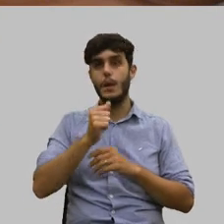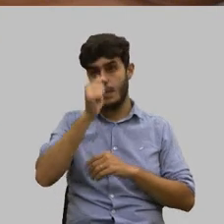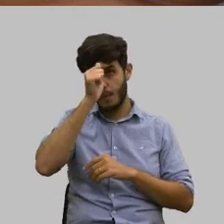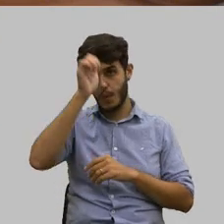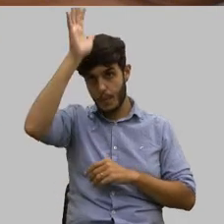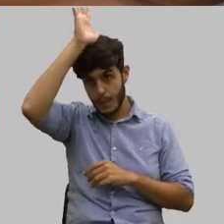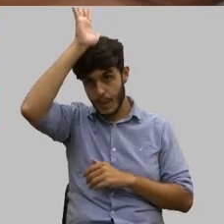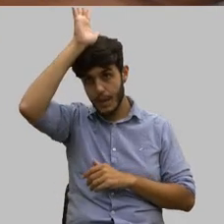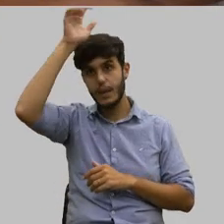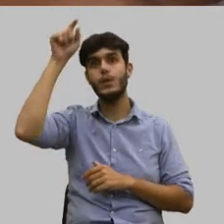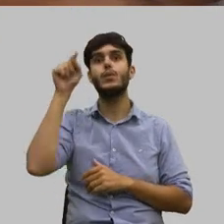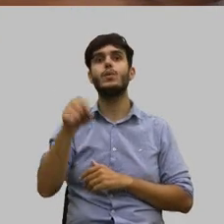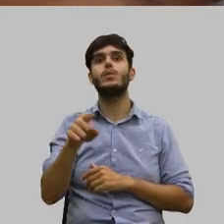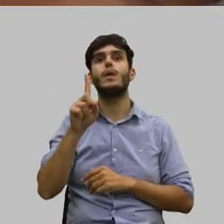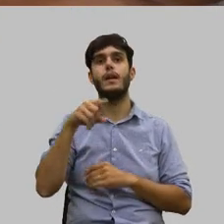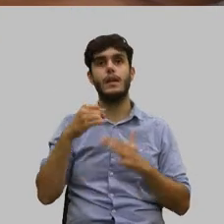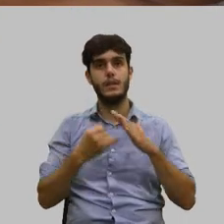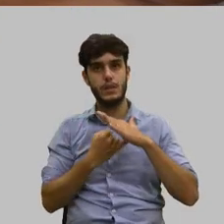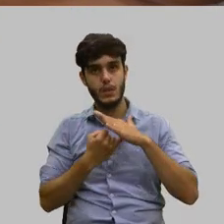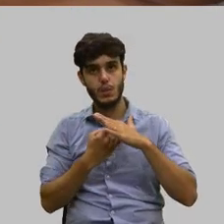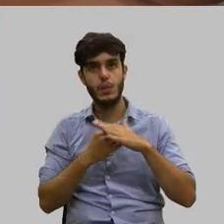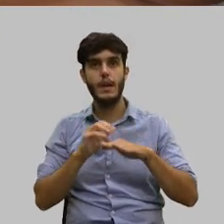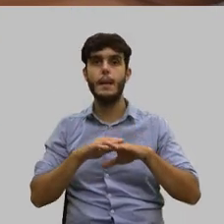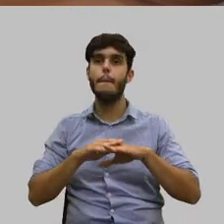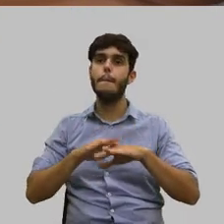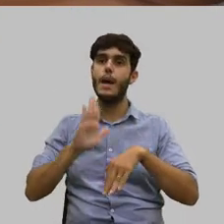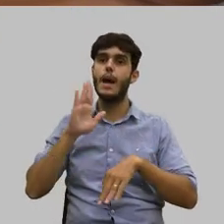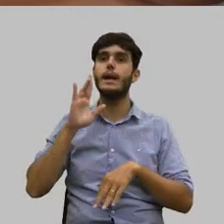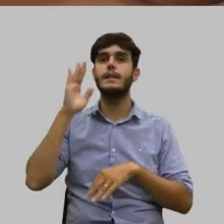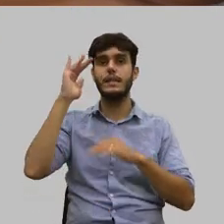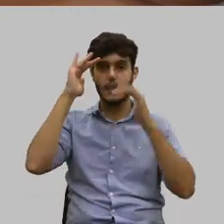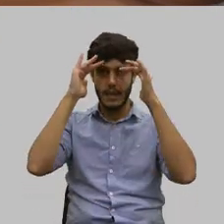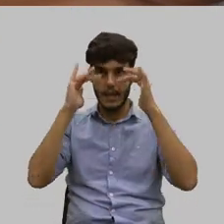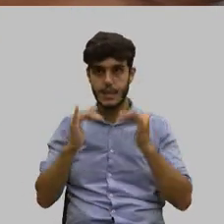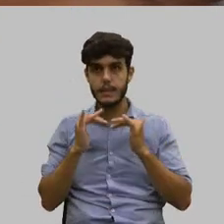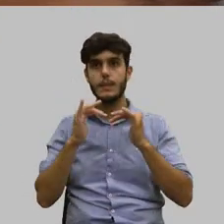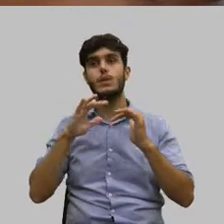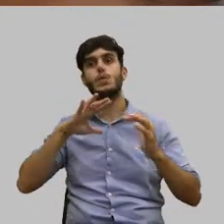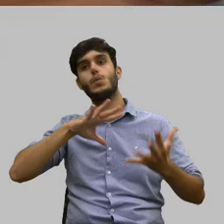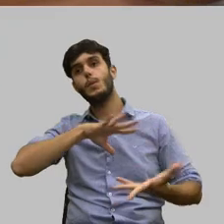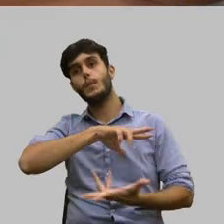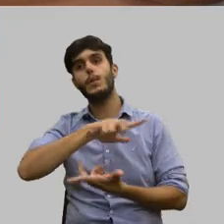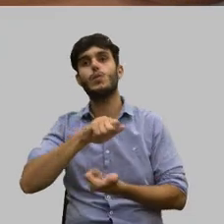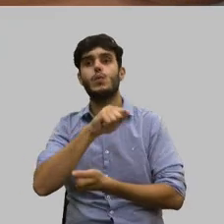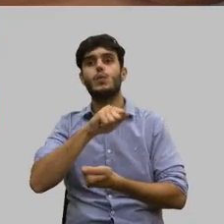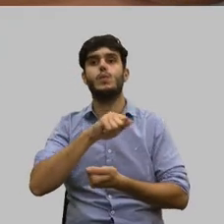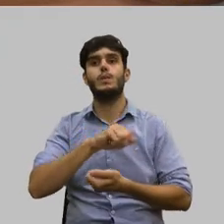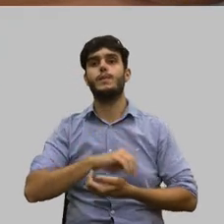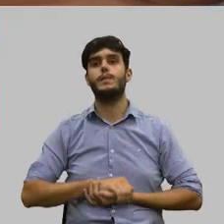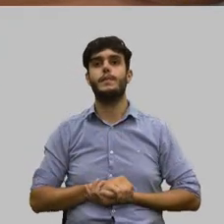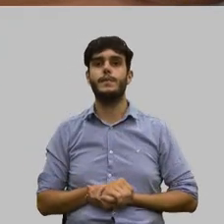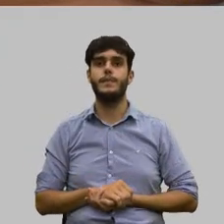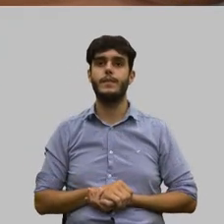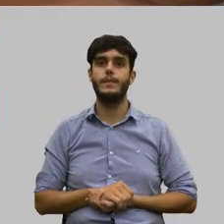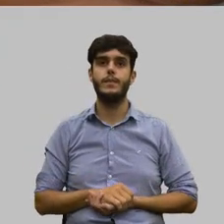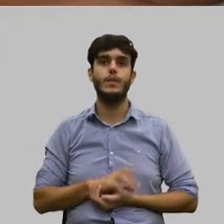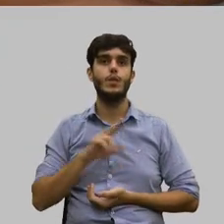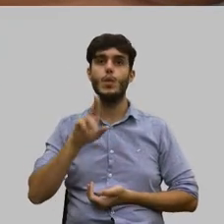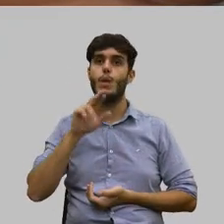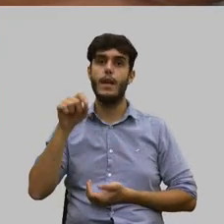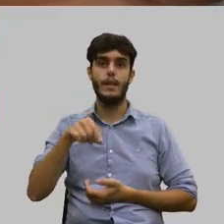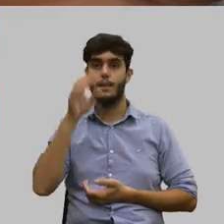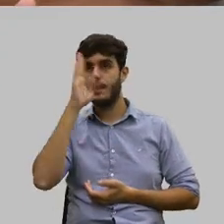bombeiros é a instituição mais respeitada no mundo não é aqui no Brasil